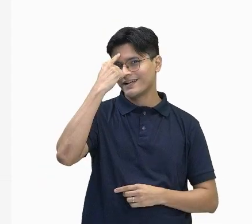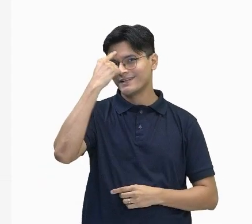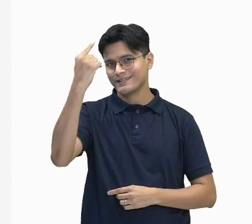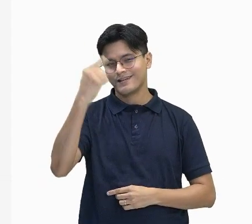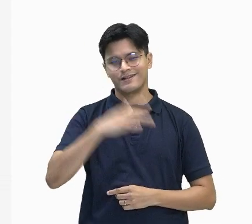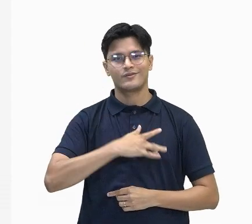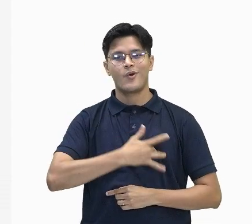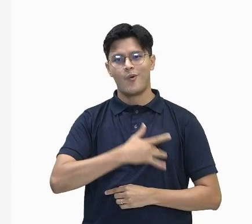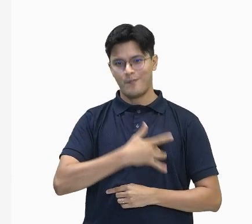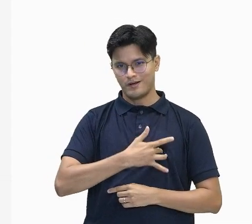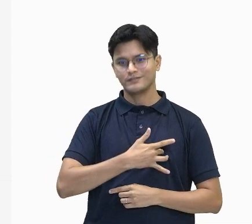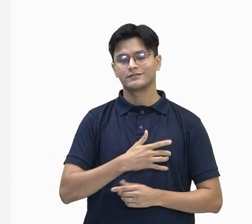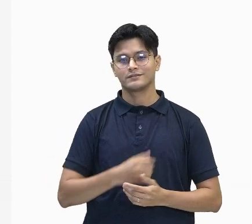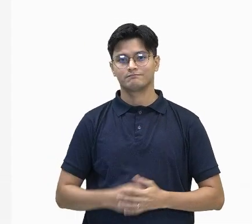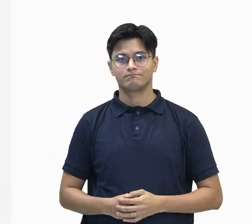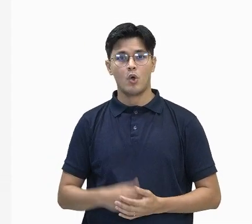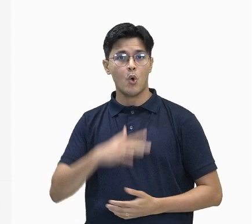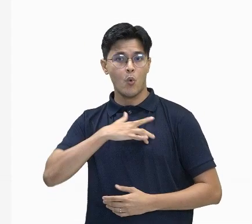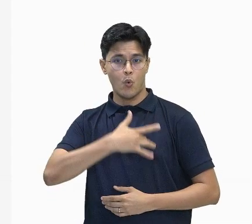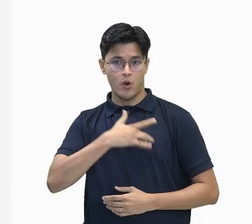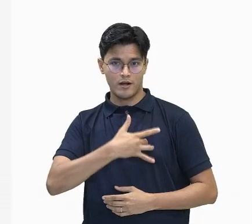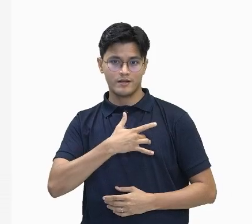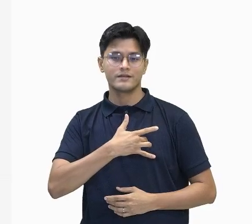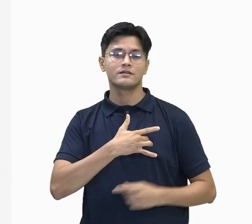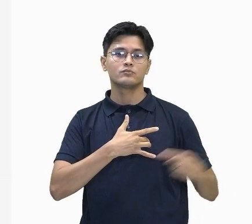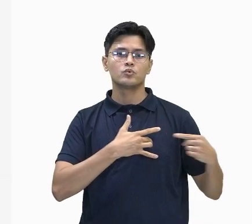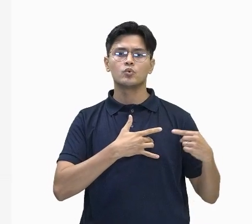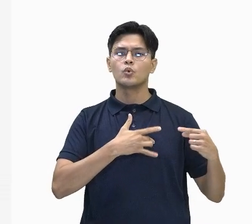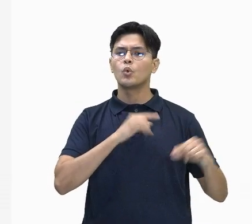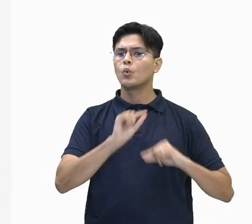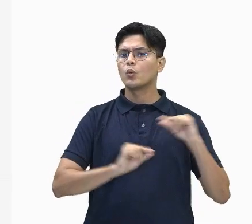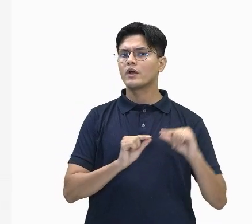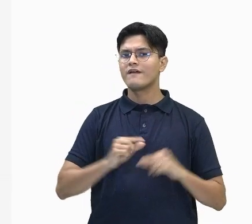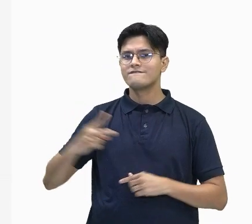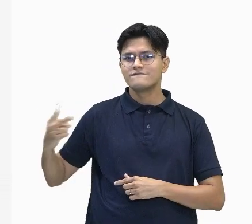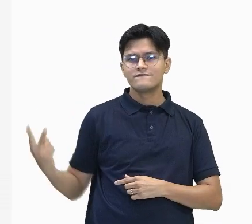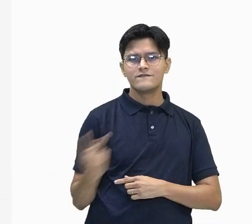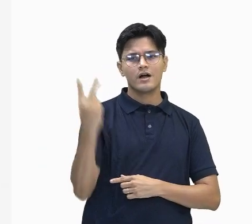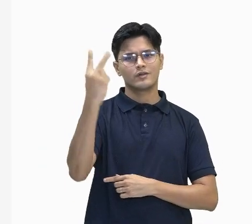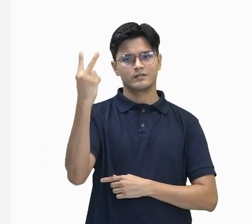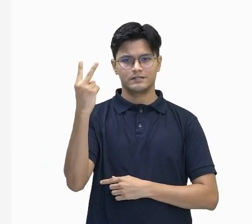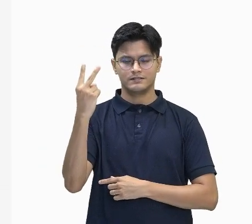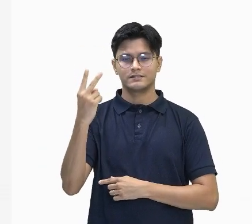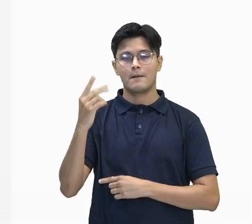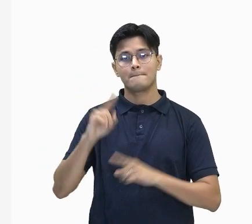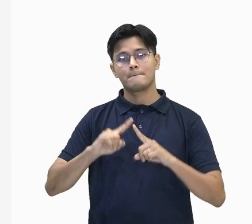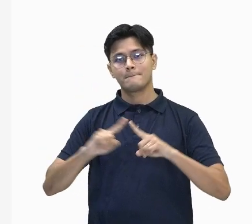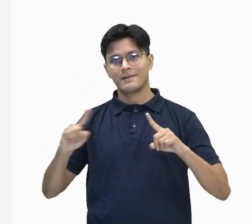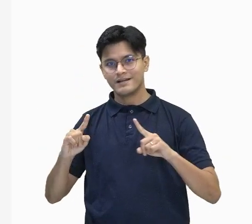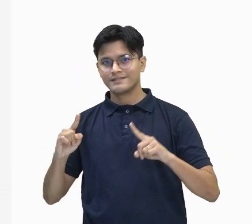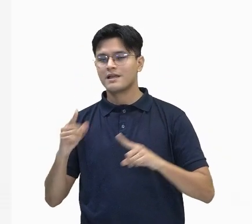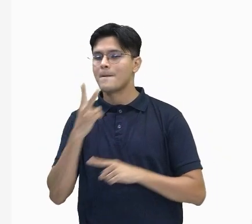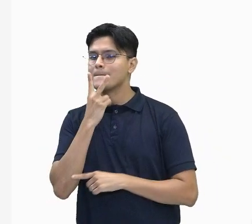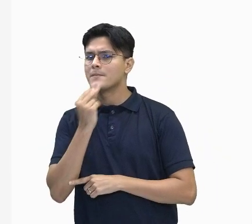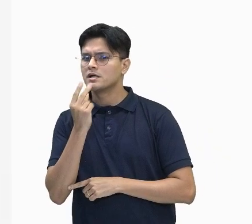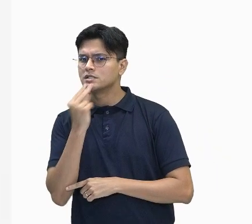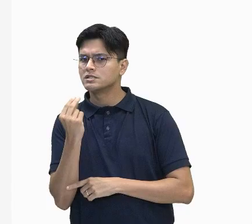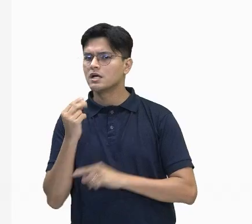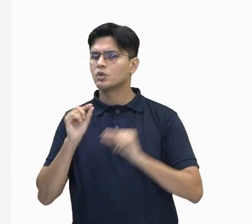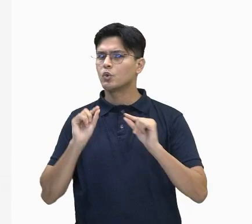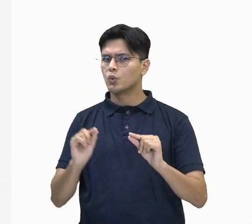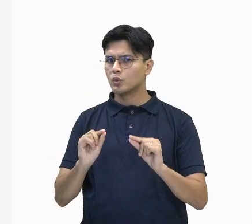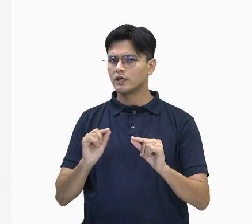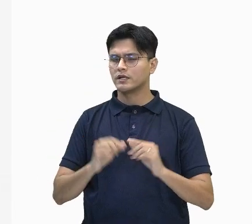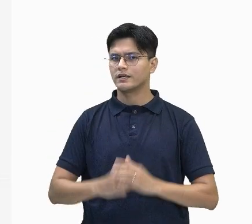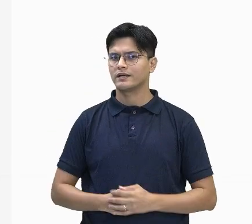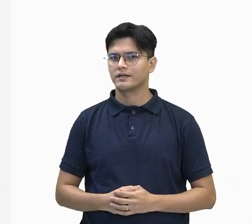românticos. Enquanto o romantismo idealiza, né, Machado de Assis vai retratar